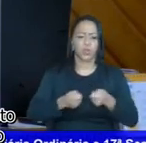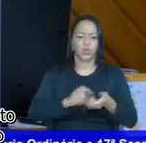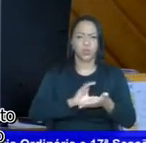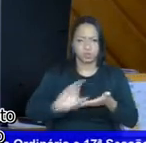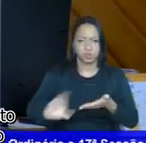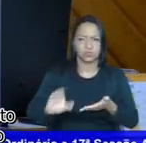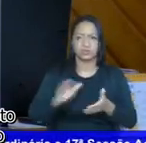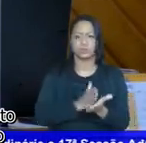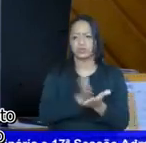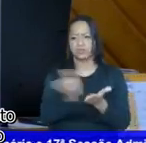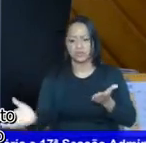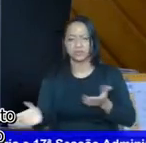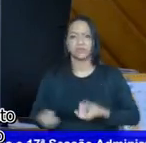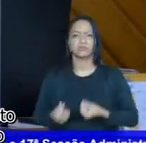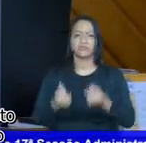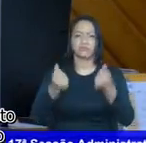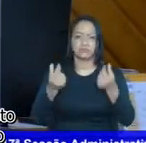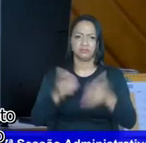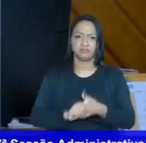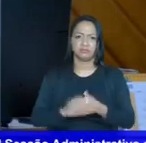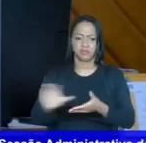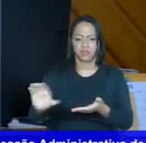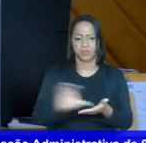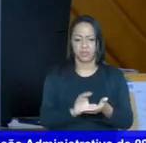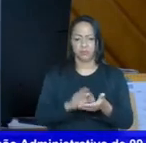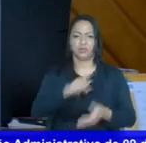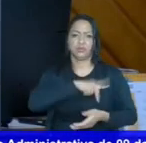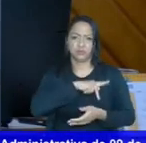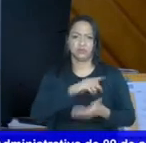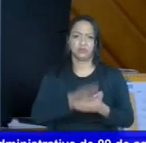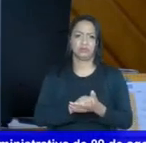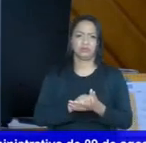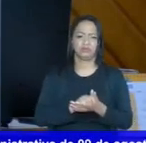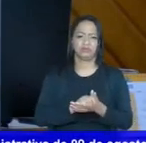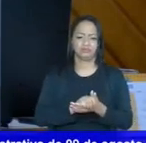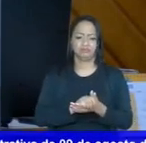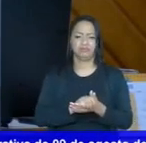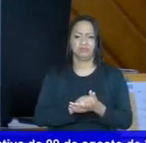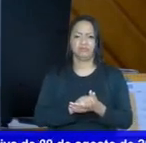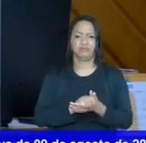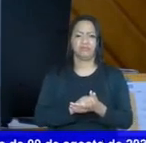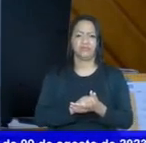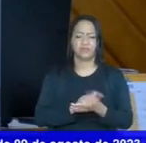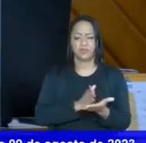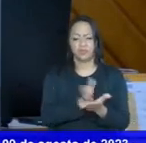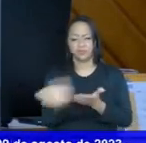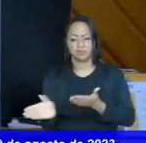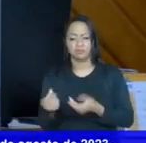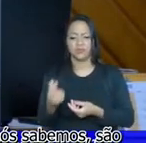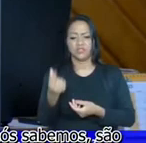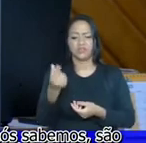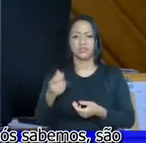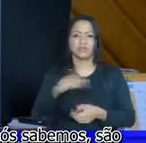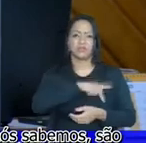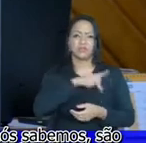é permitir desvio de emprego de recurso público. É anuir com esse desvio. E esse desvio